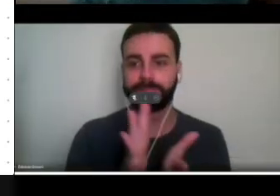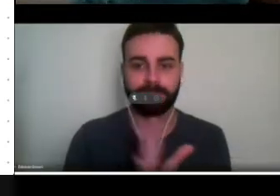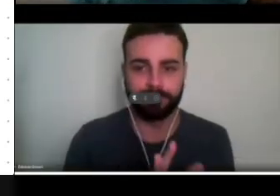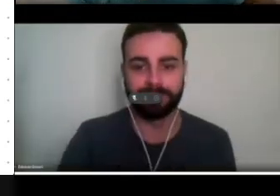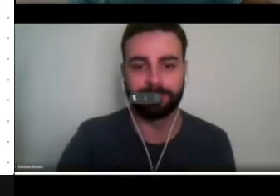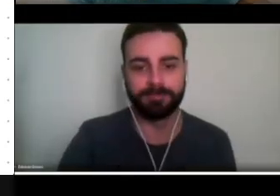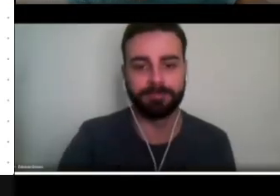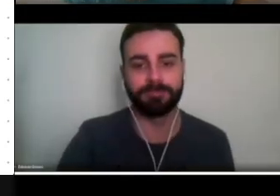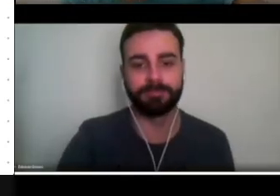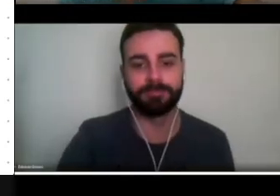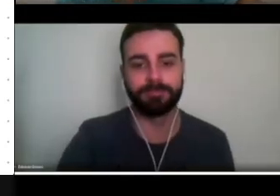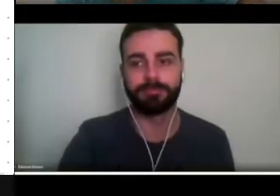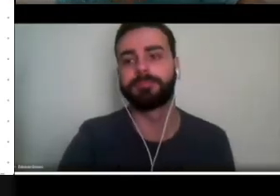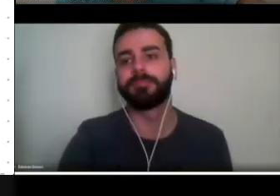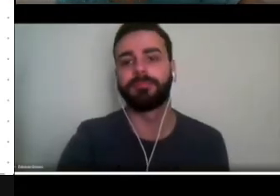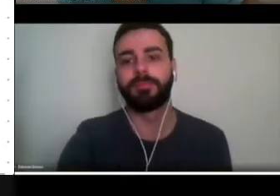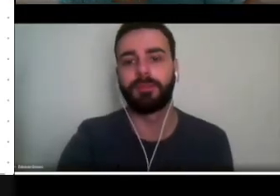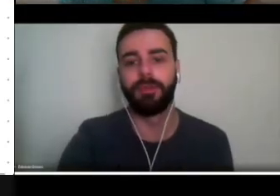Beleza. Então,